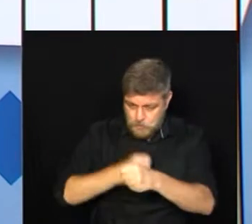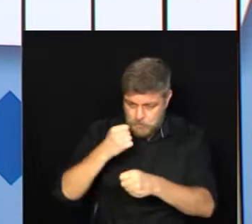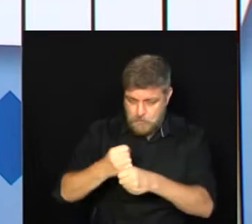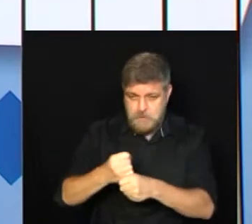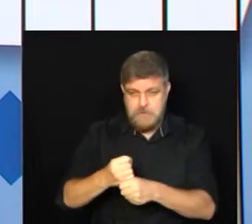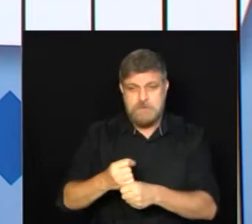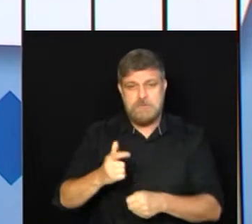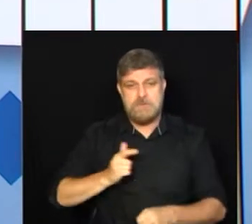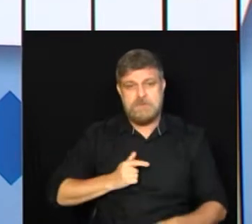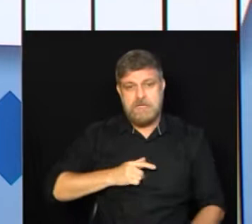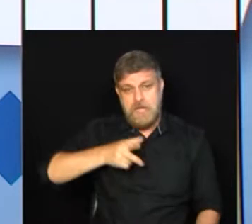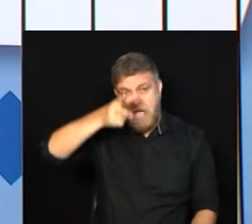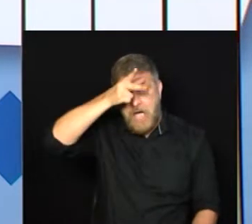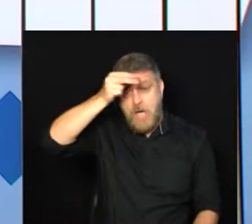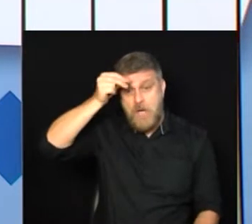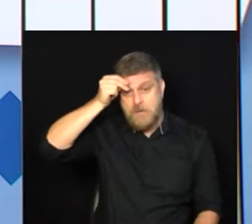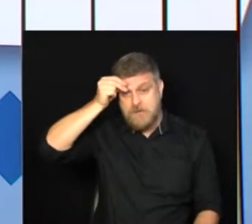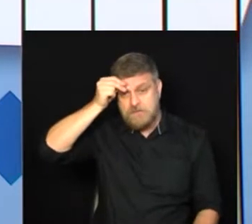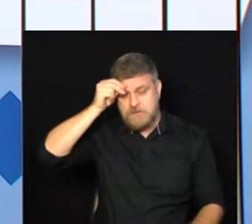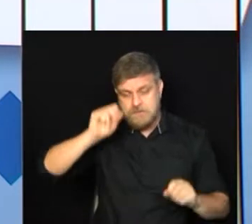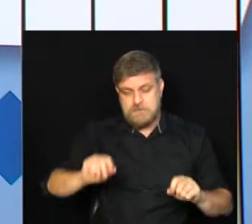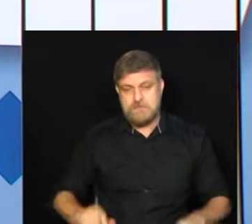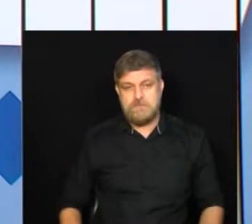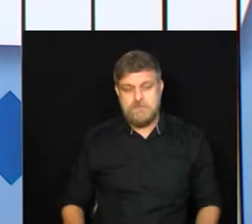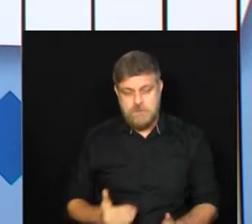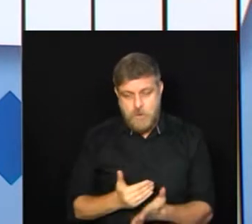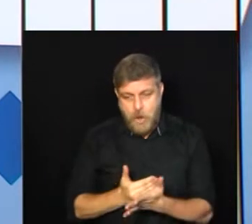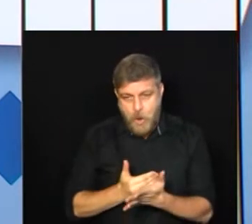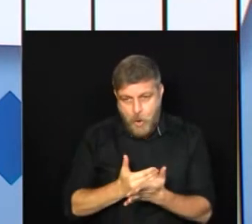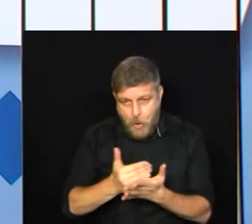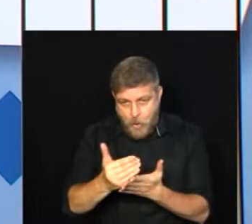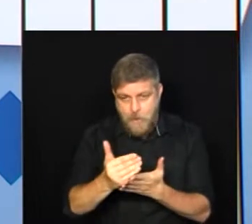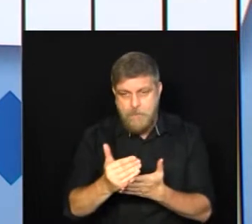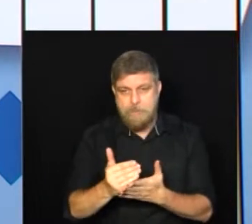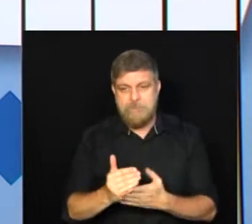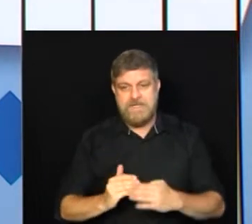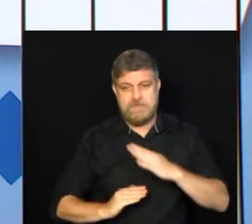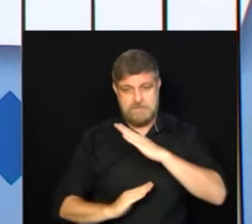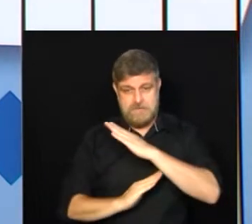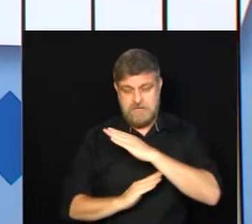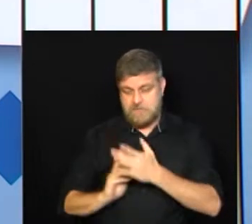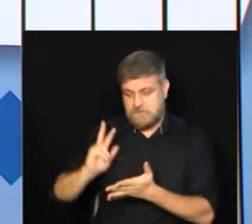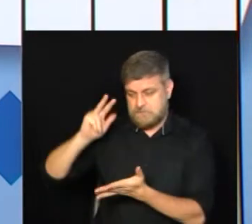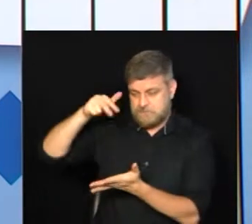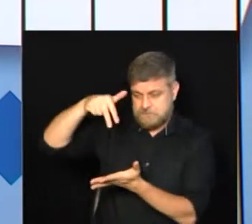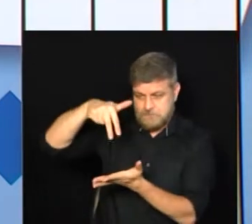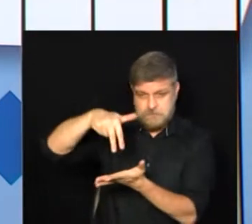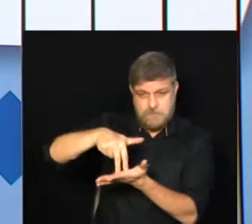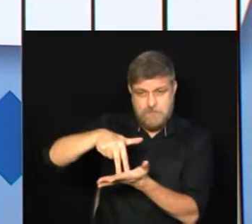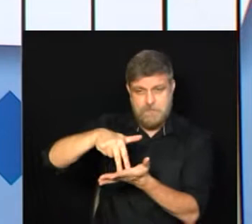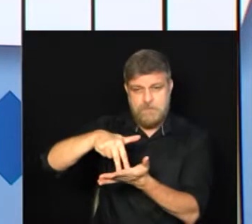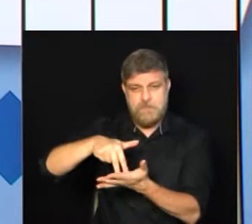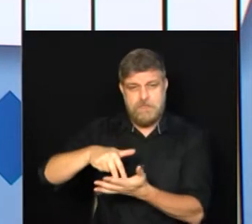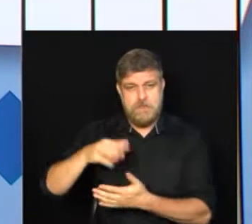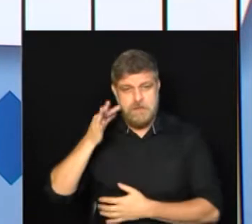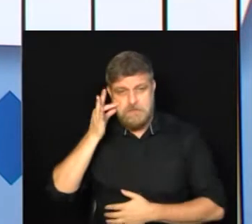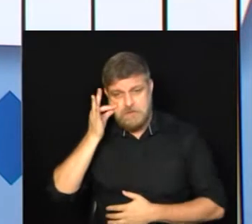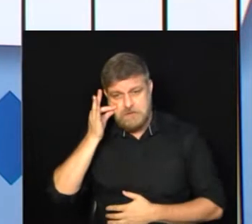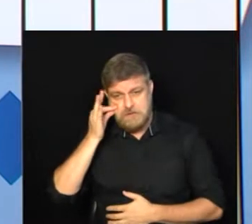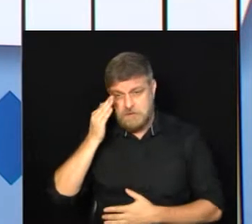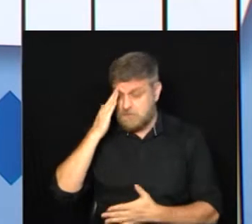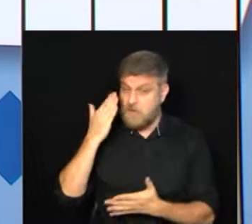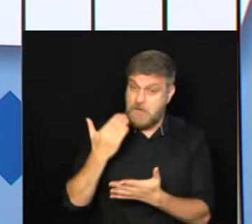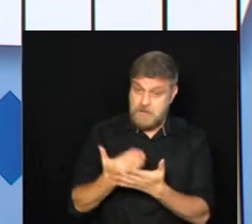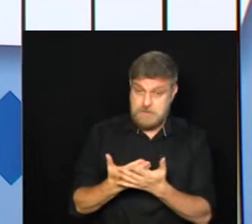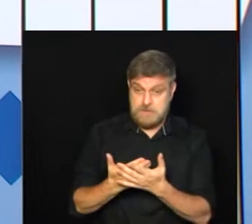o prefeito deve, no início de cada legislatura, vir à Câmara. A gente acredita que essa participação